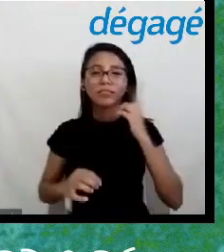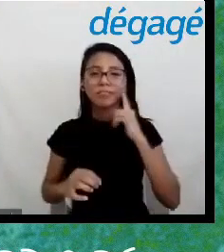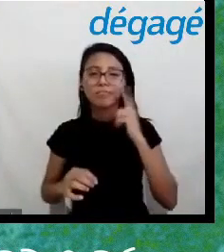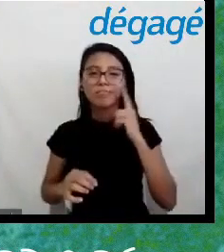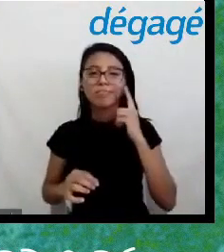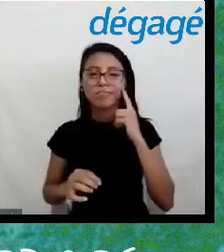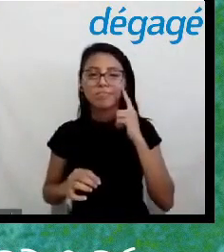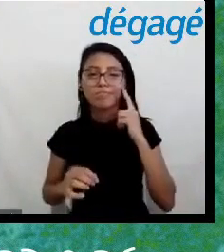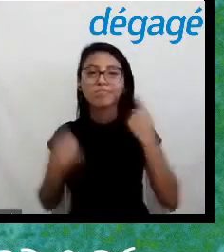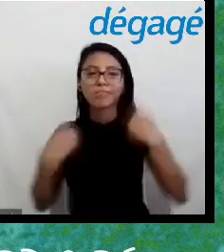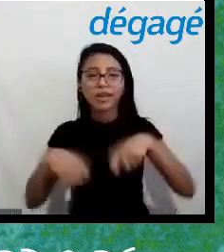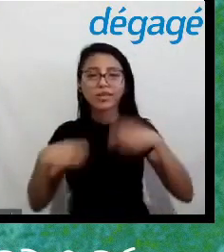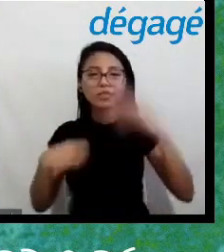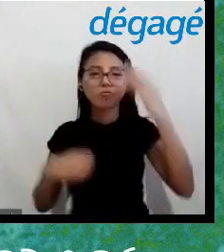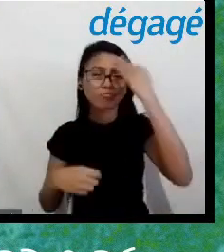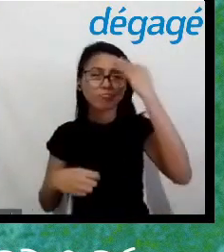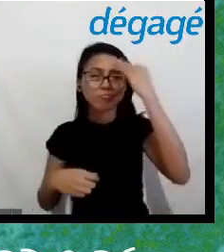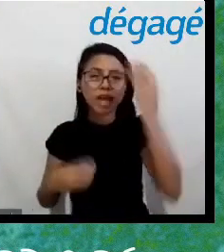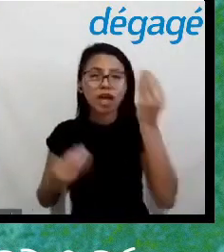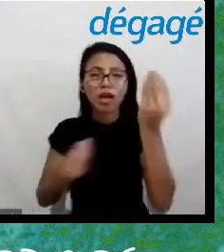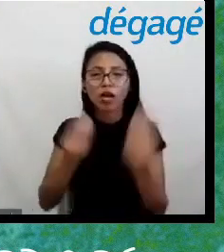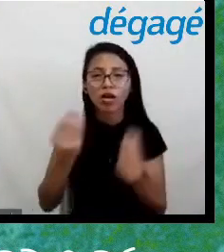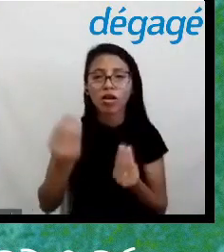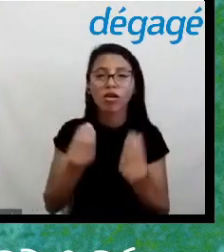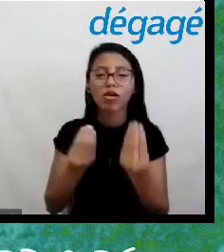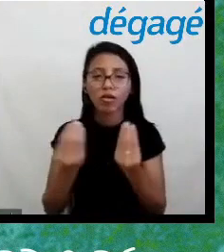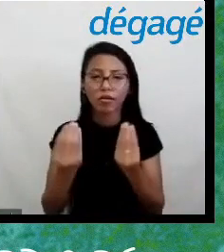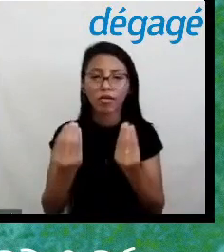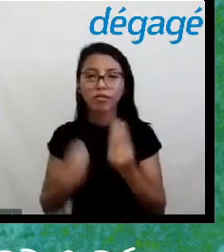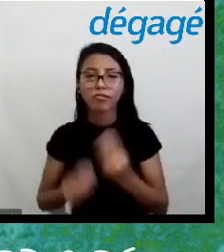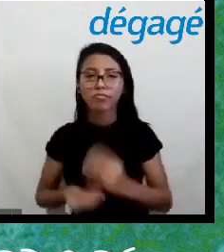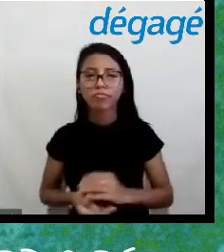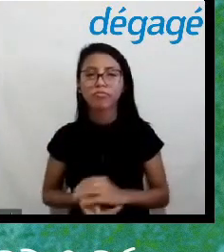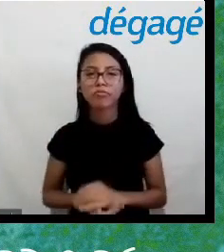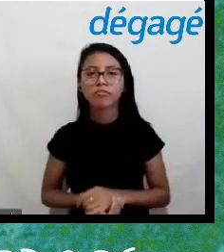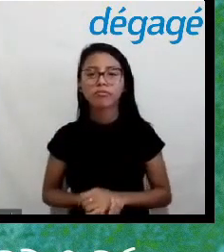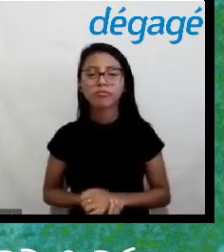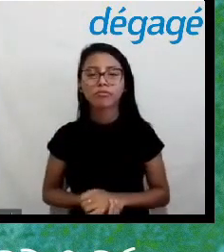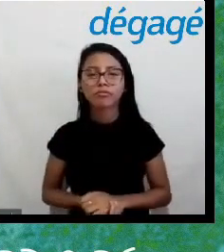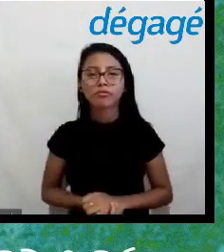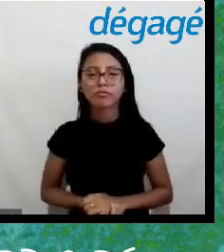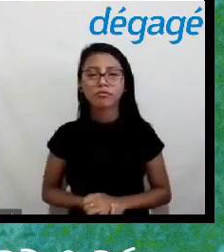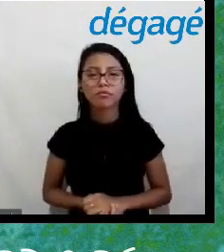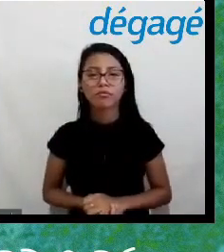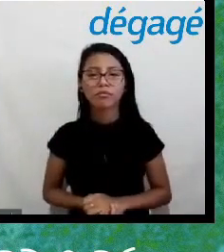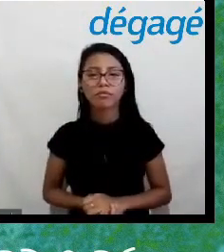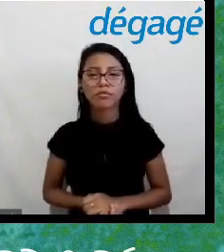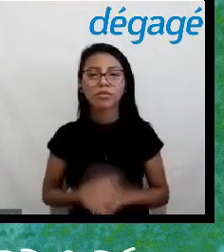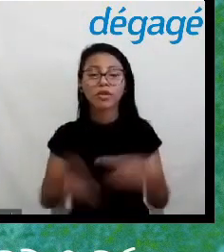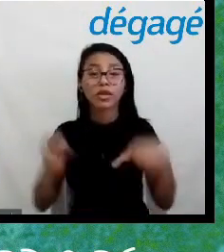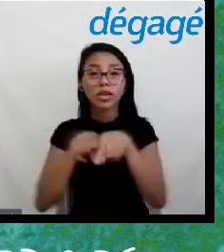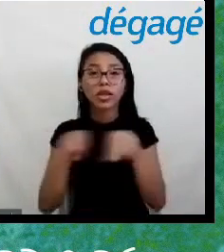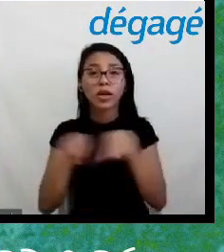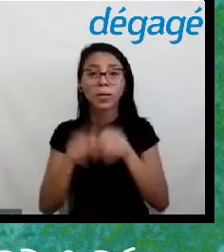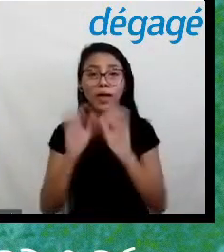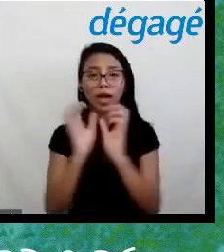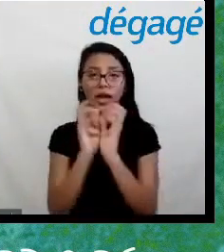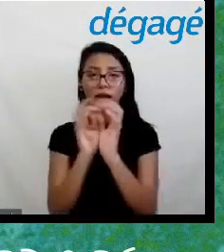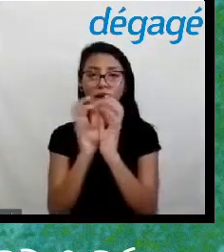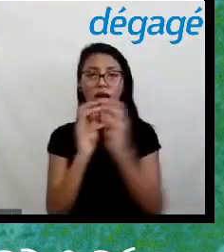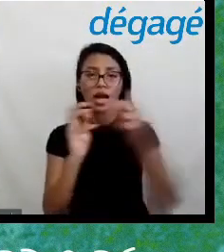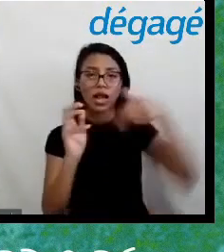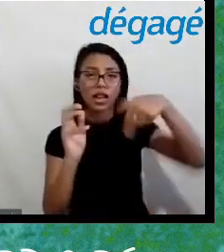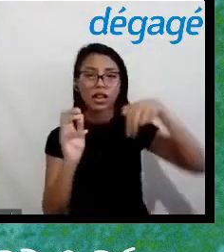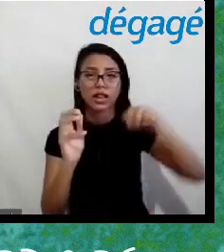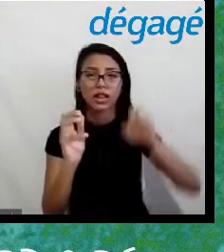E também disse, por exemplo, na função dos neurônios espelho, né, que a doutora Fátima falou, como se,